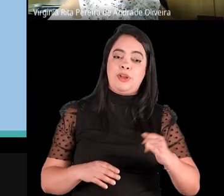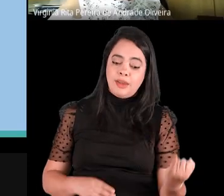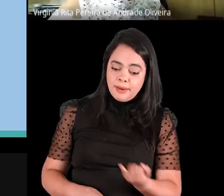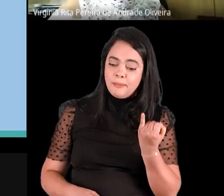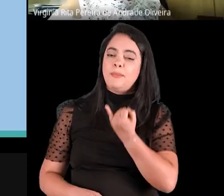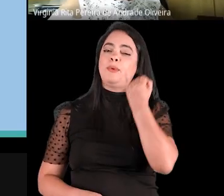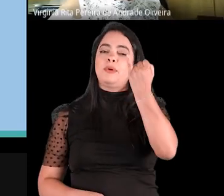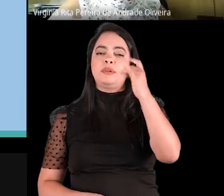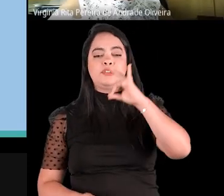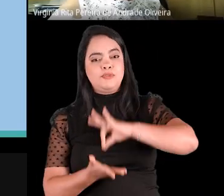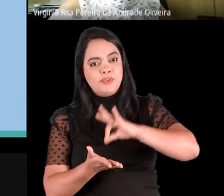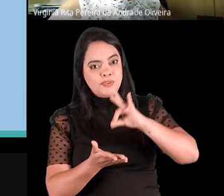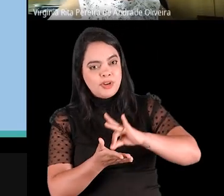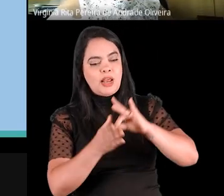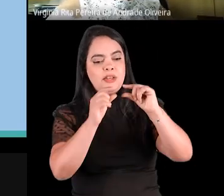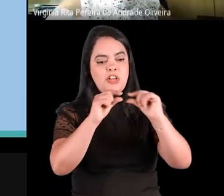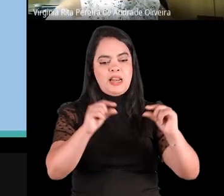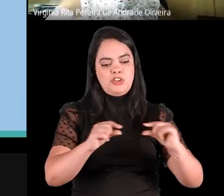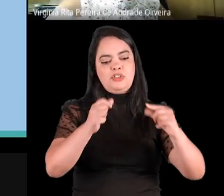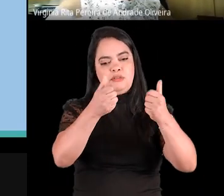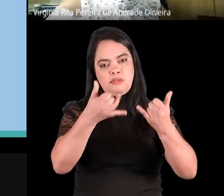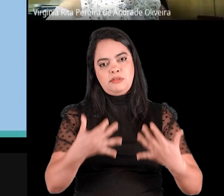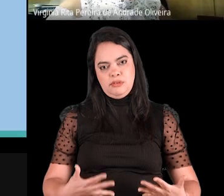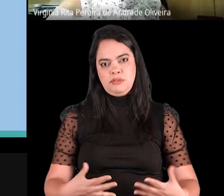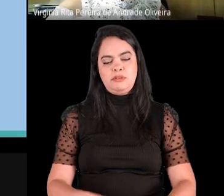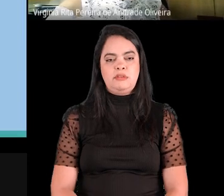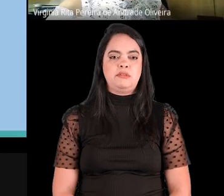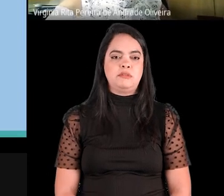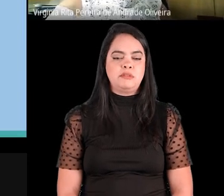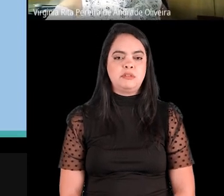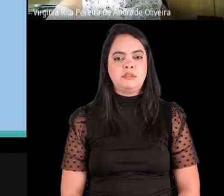de haver a descrição das imagens, né?